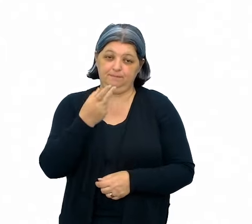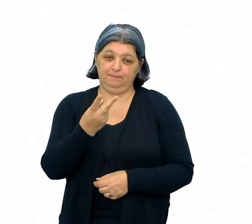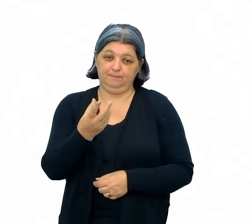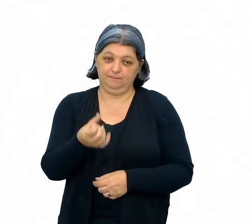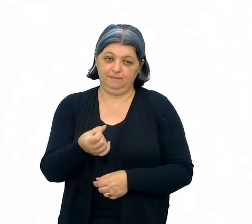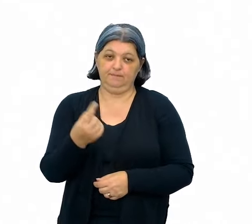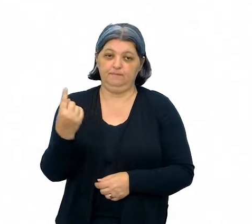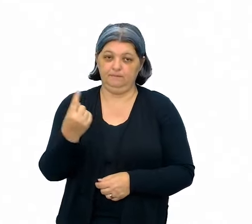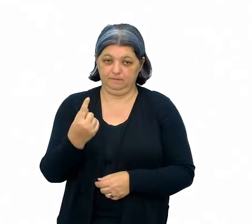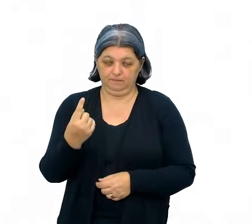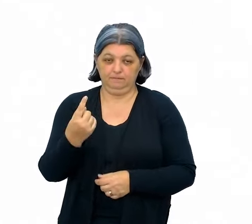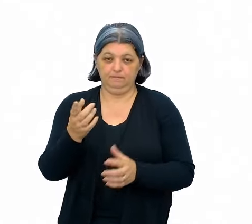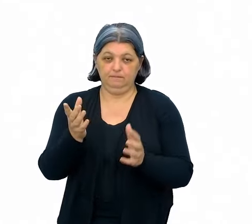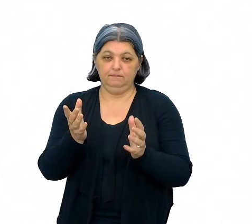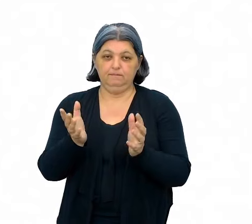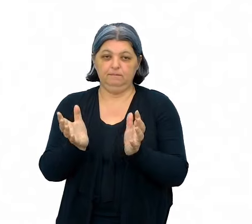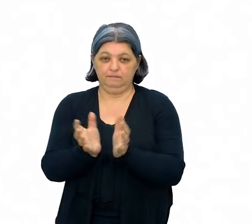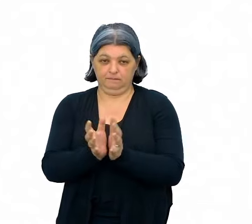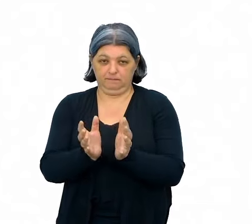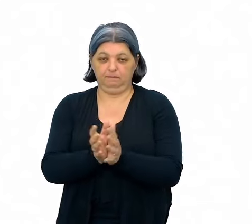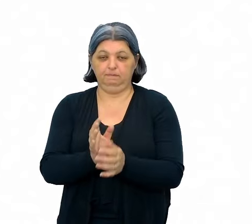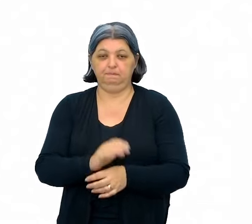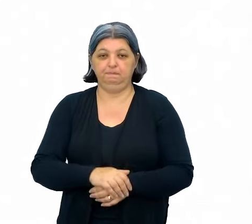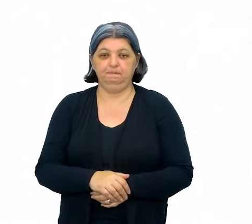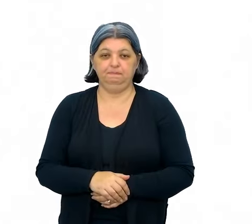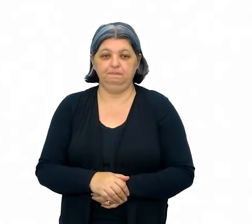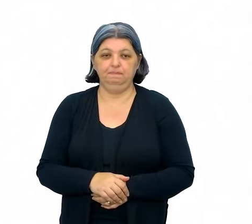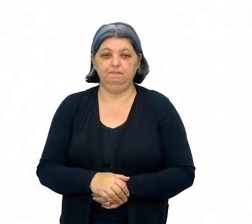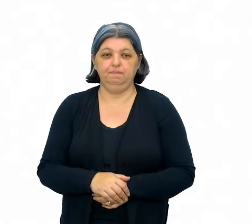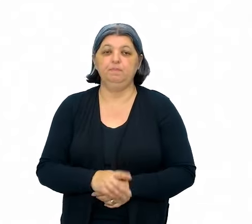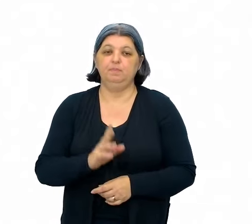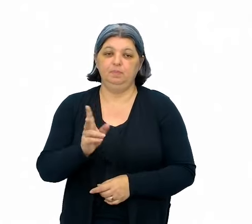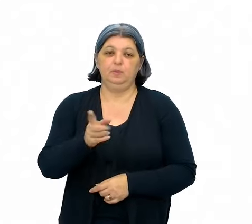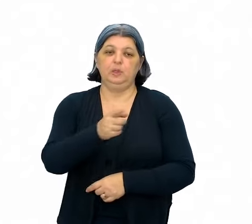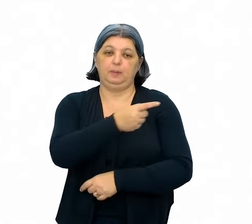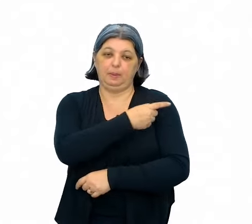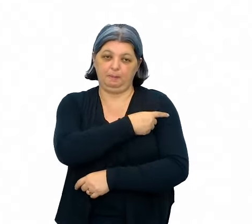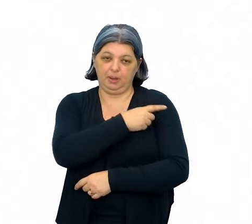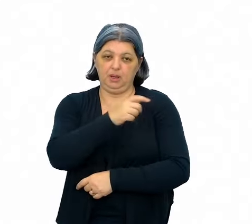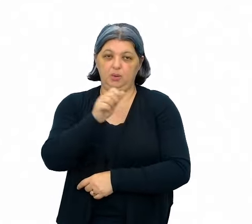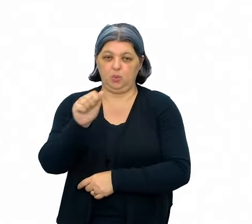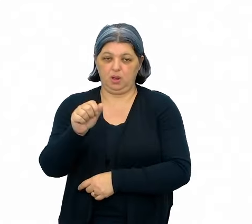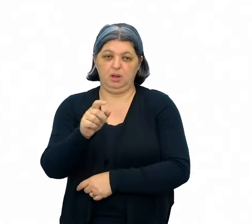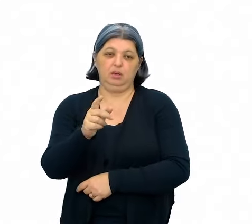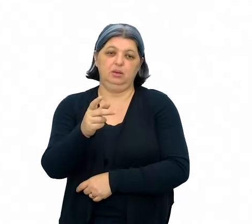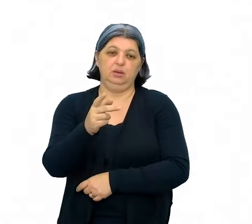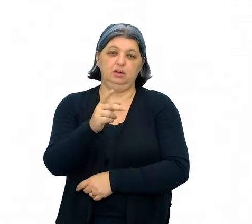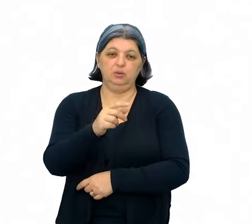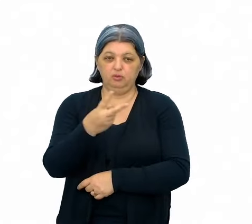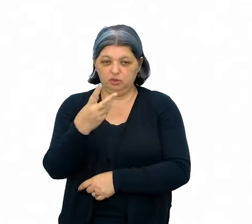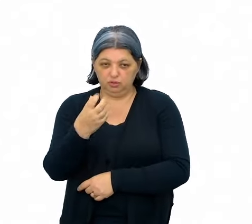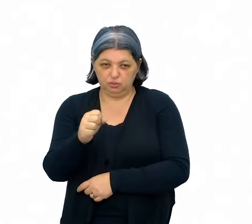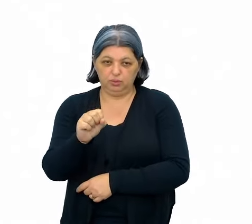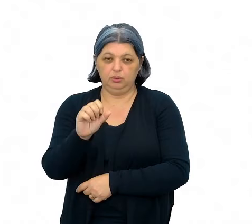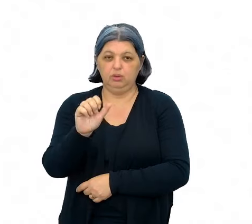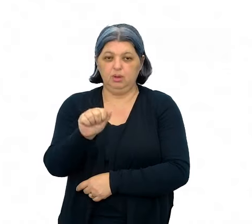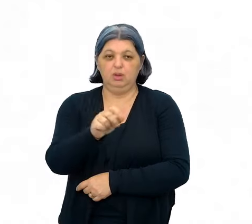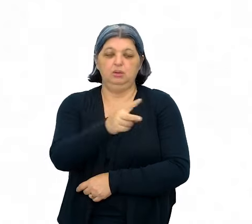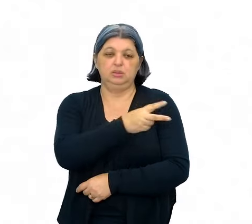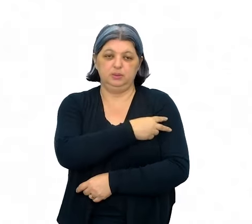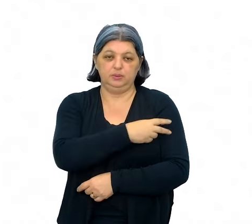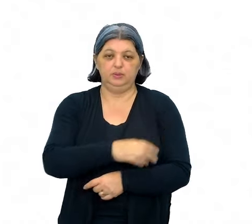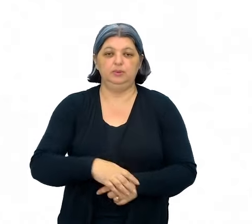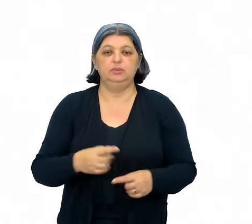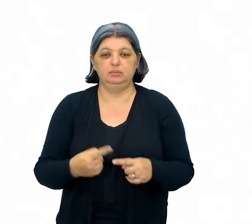a 28A, como vocês estão vendo, é a do segundo ano. Ler e compreender com certa